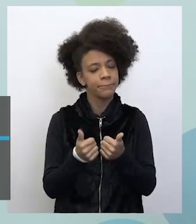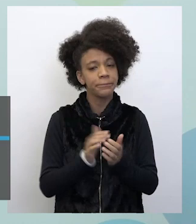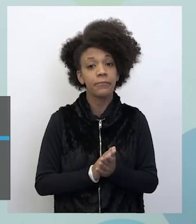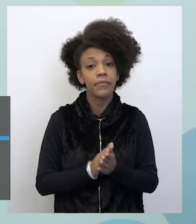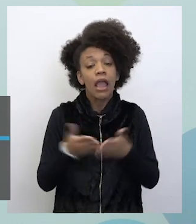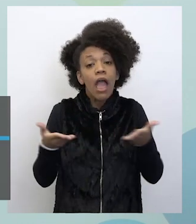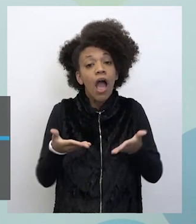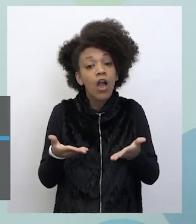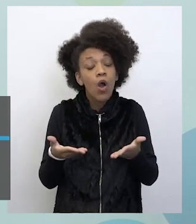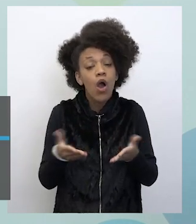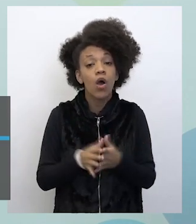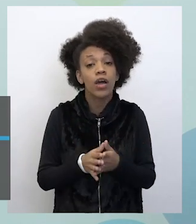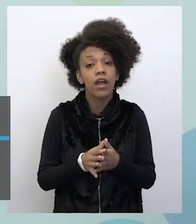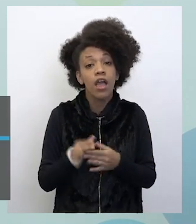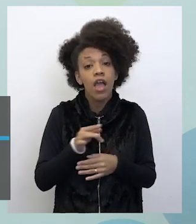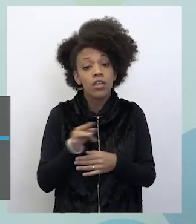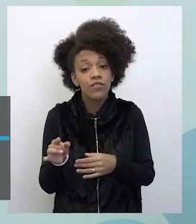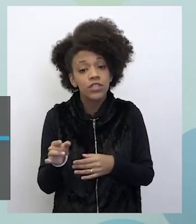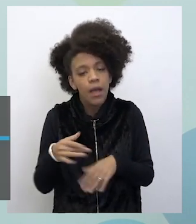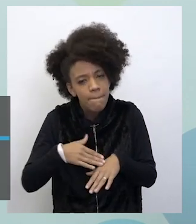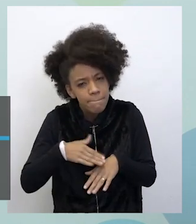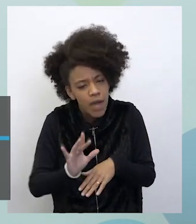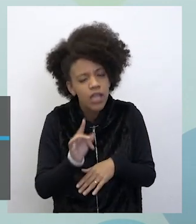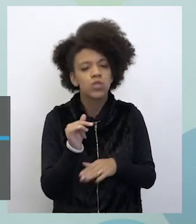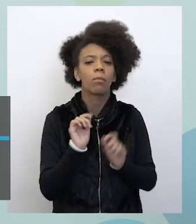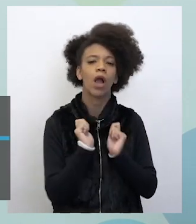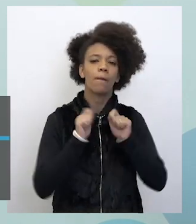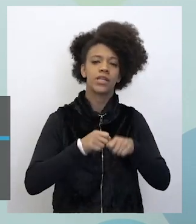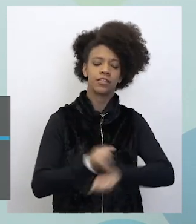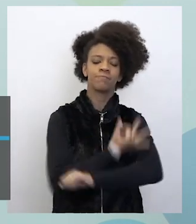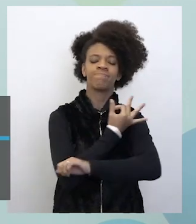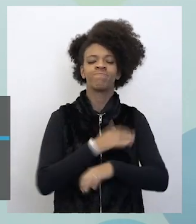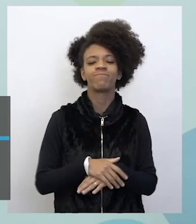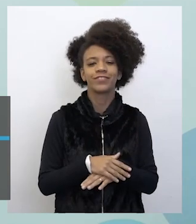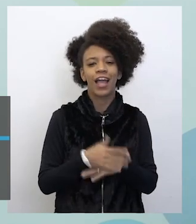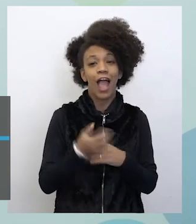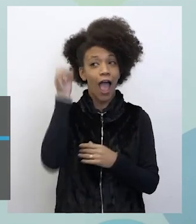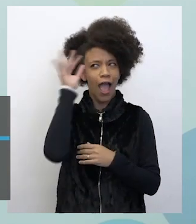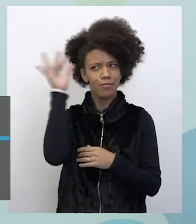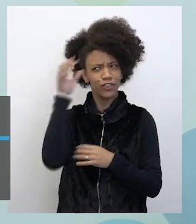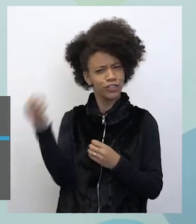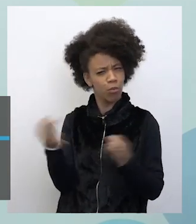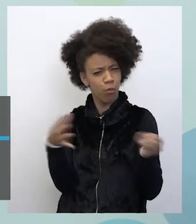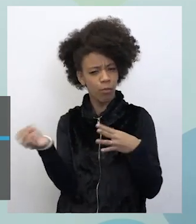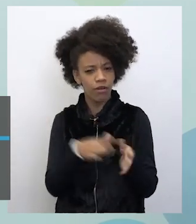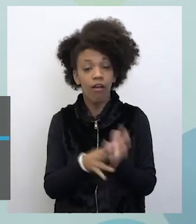convite agora é que você exercite mais uma competência socioemocional, a sua imaginação criativa. Lembra que a gente falou dessa